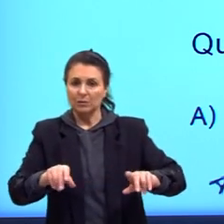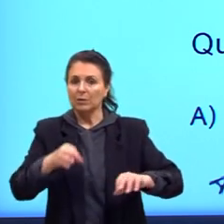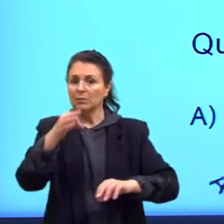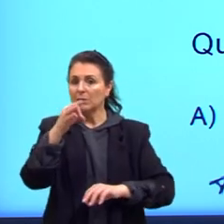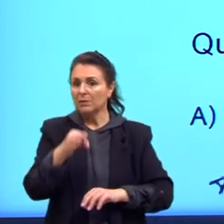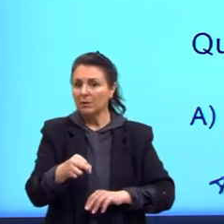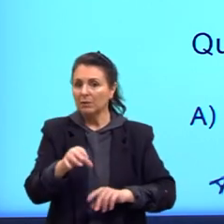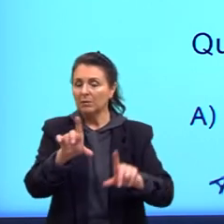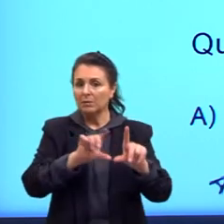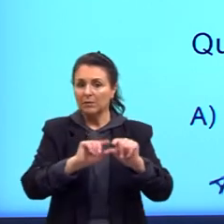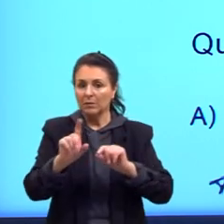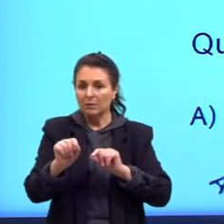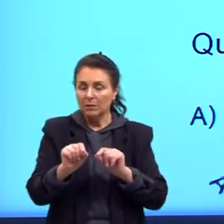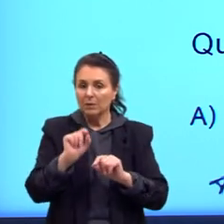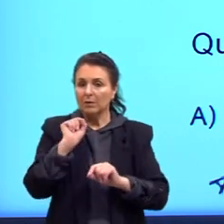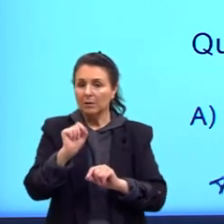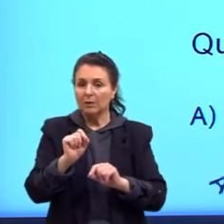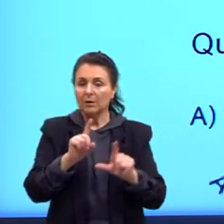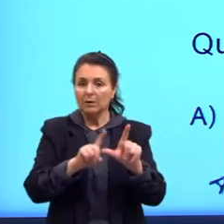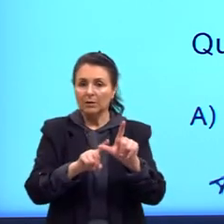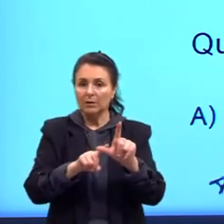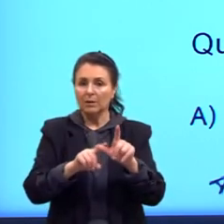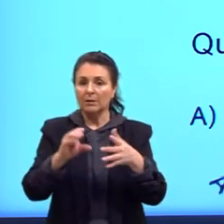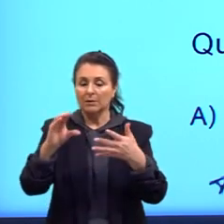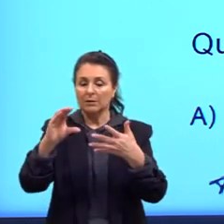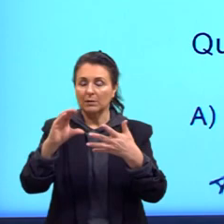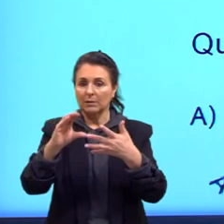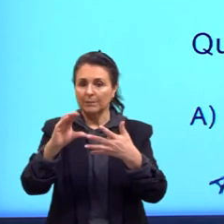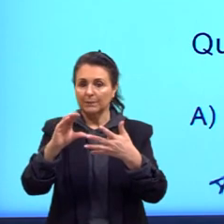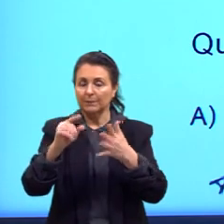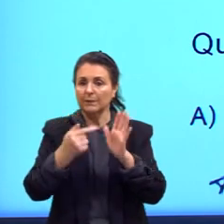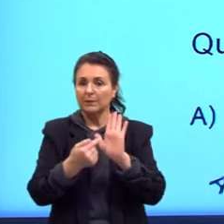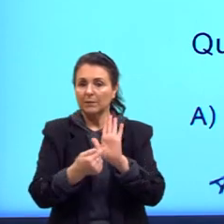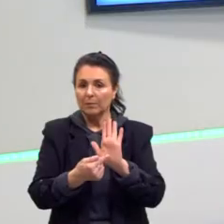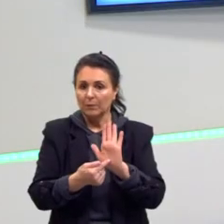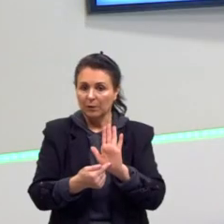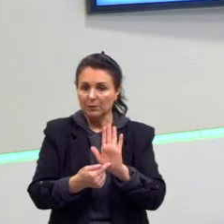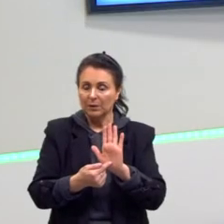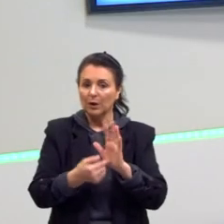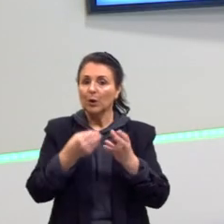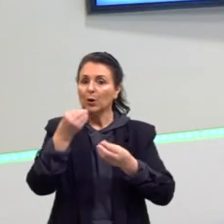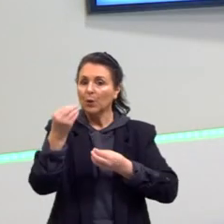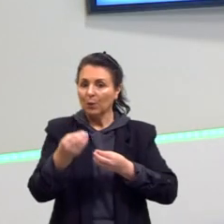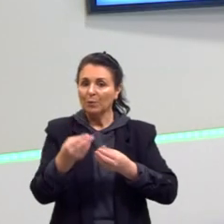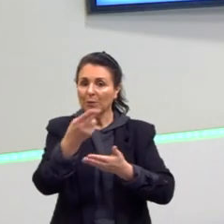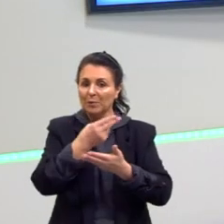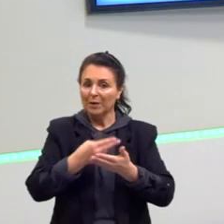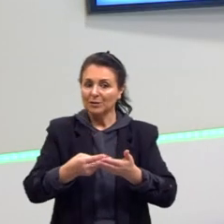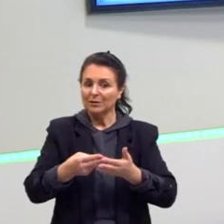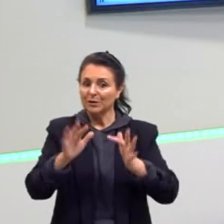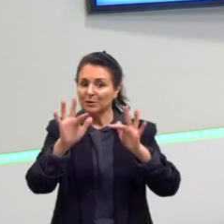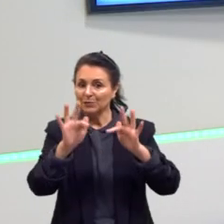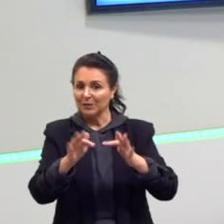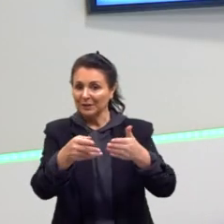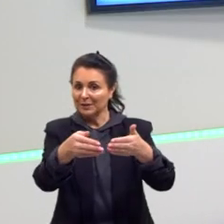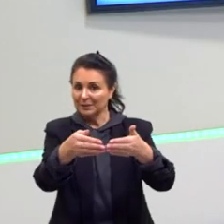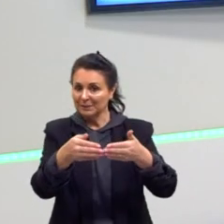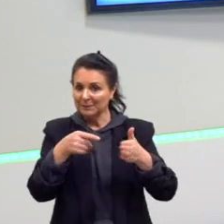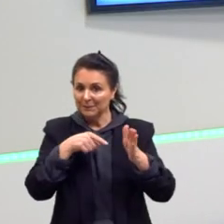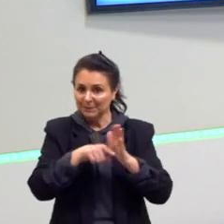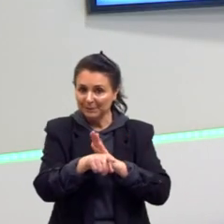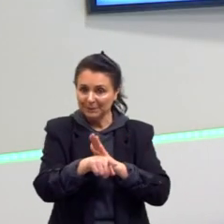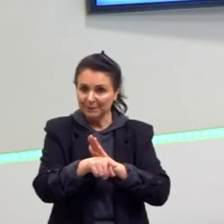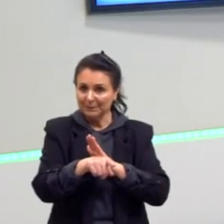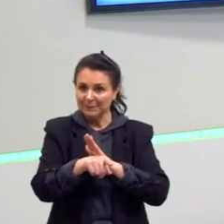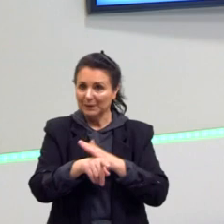alternativa correta então seria letras e que mostra a posição final que chegamos Oi